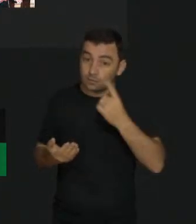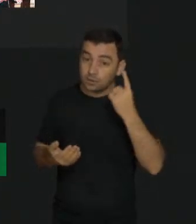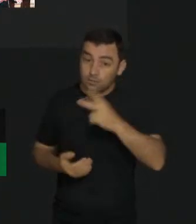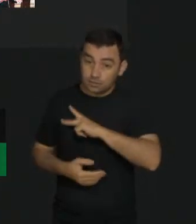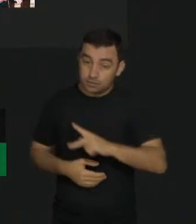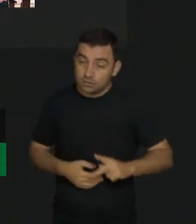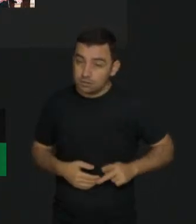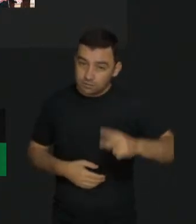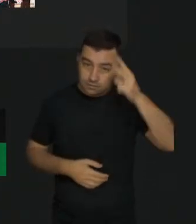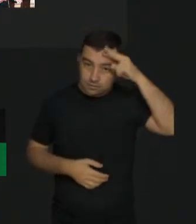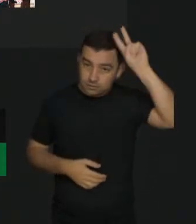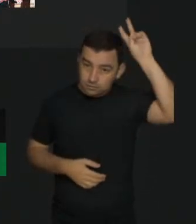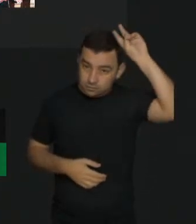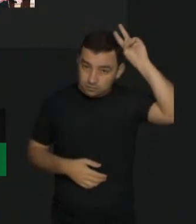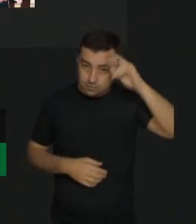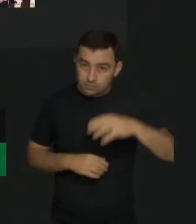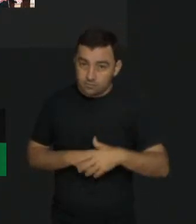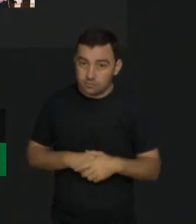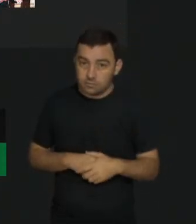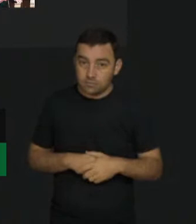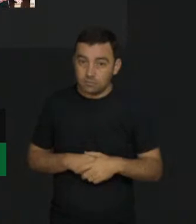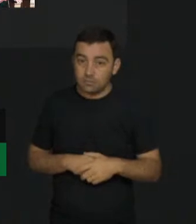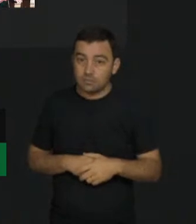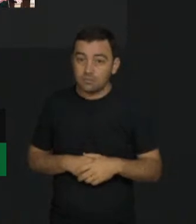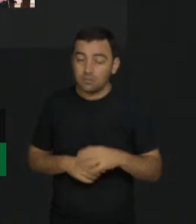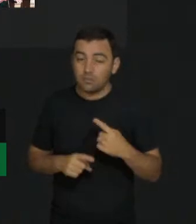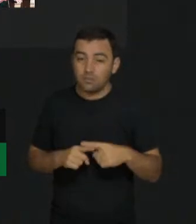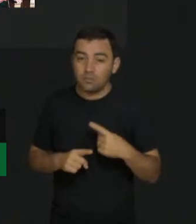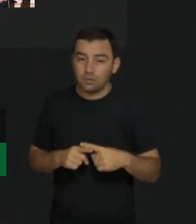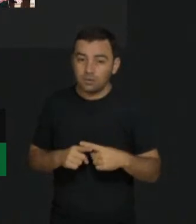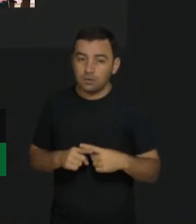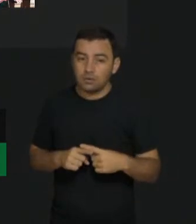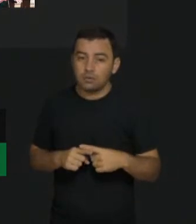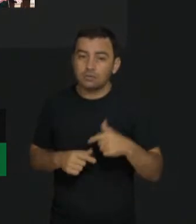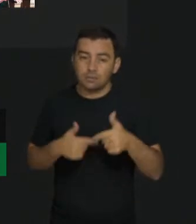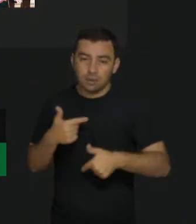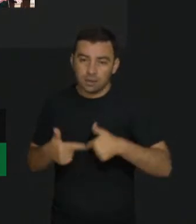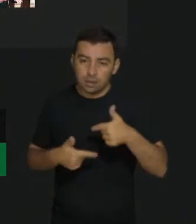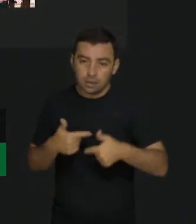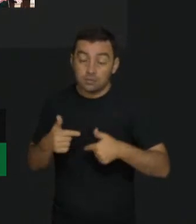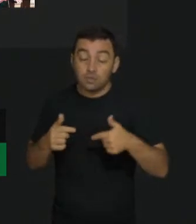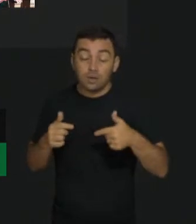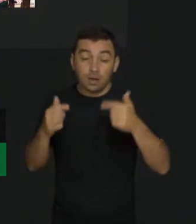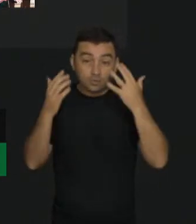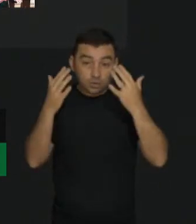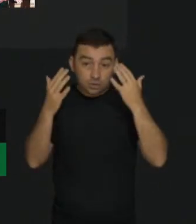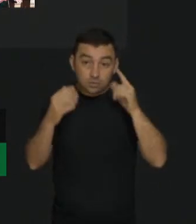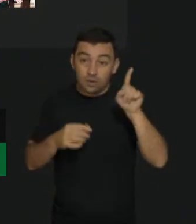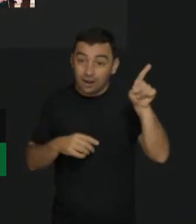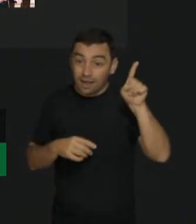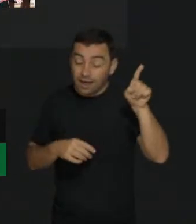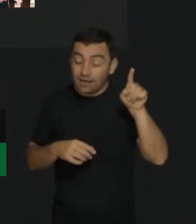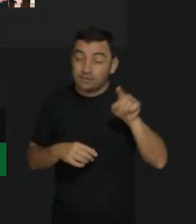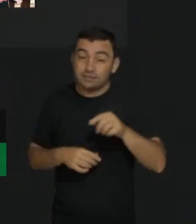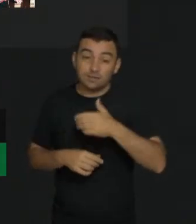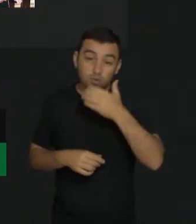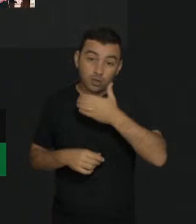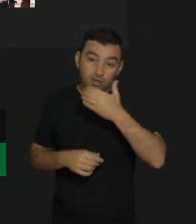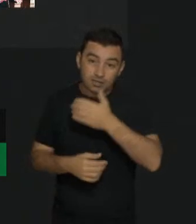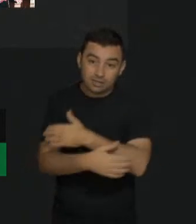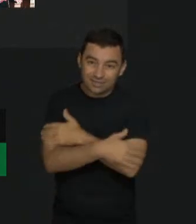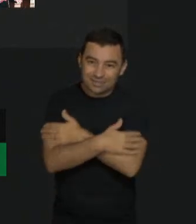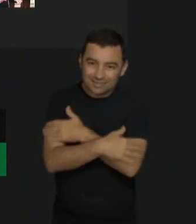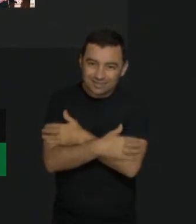Vicente pelo pelo evento que foi realizado no seminário do autismo na cidade de São Joaquim tivemos mais de 800